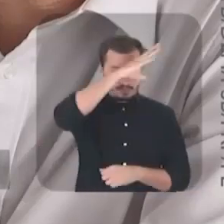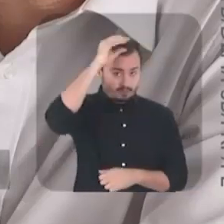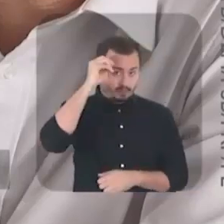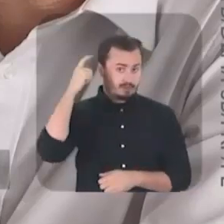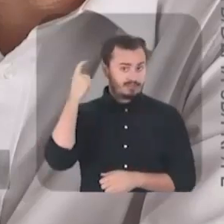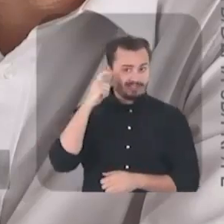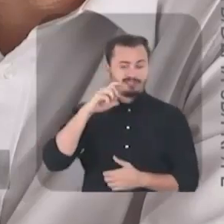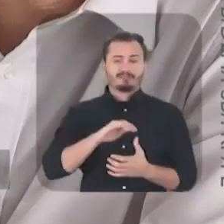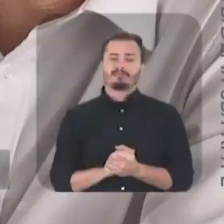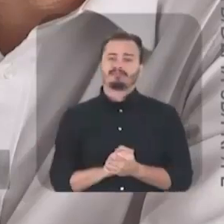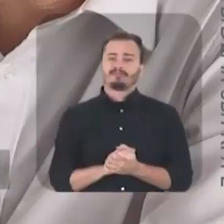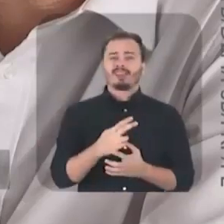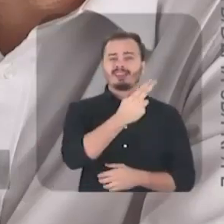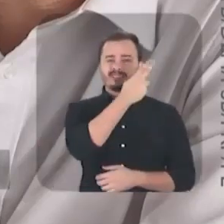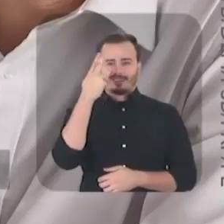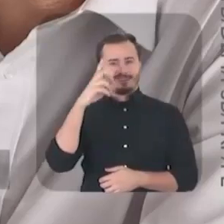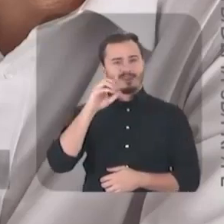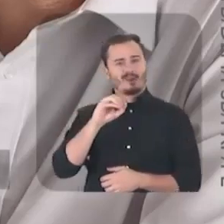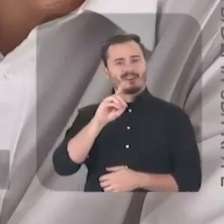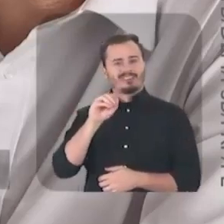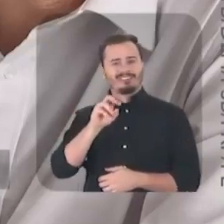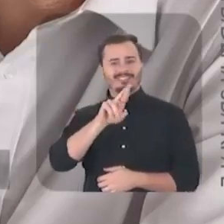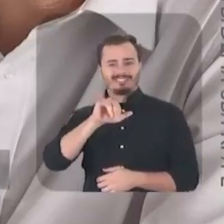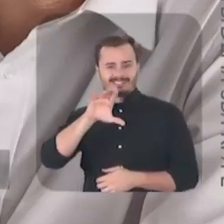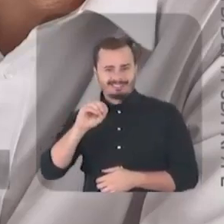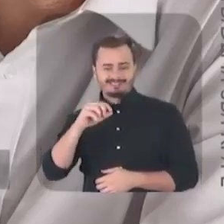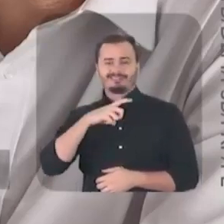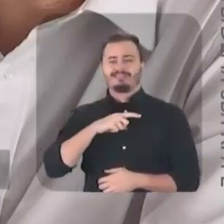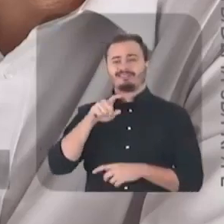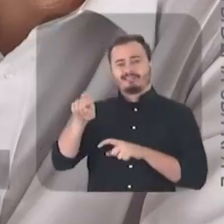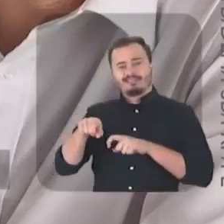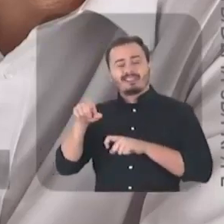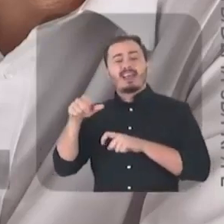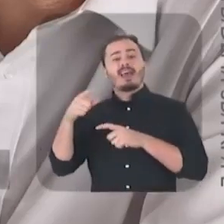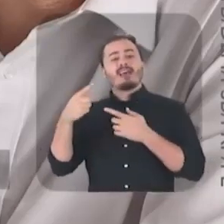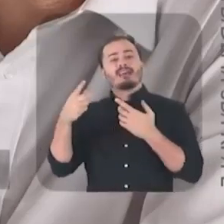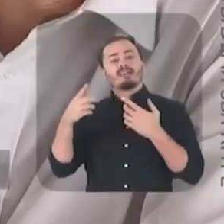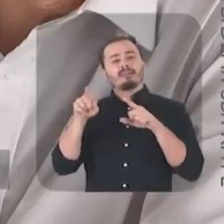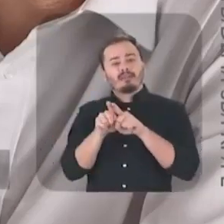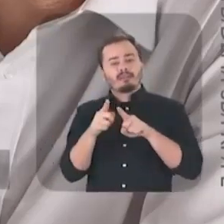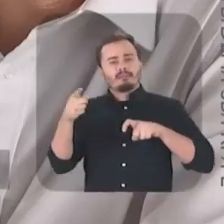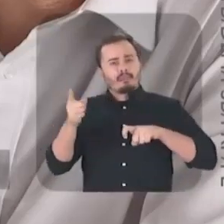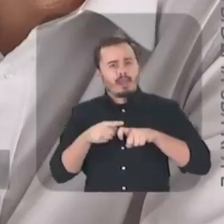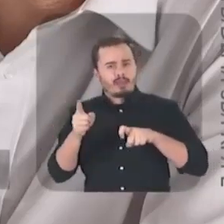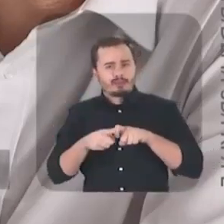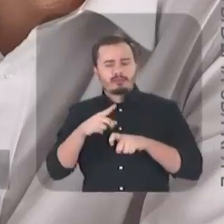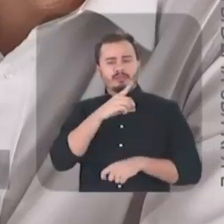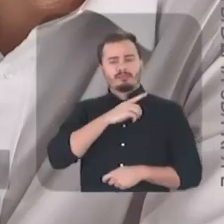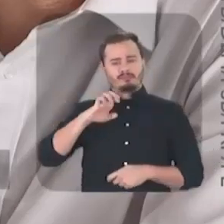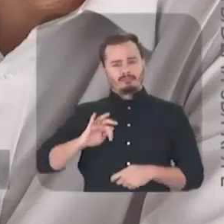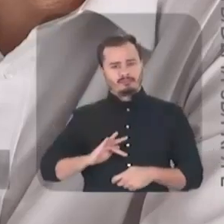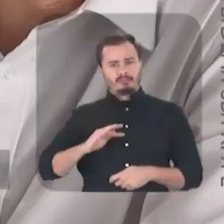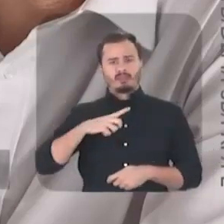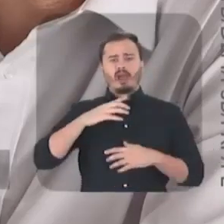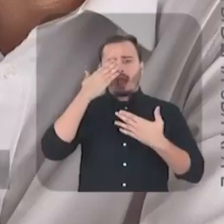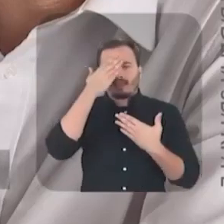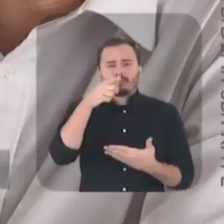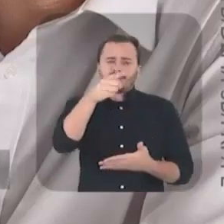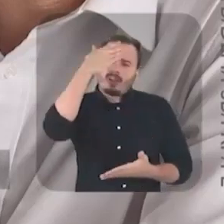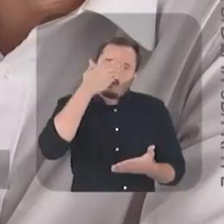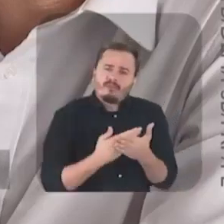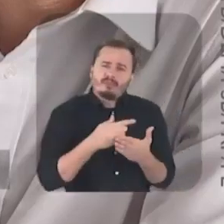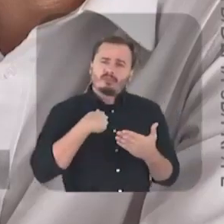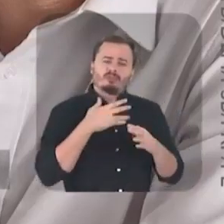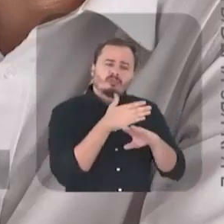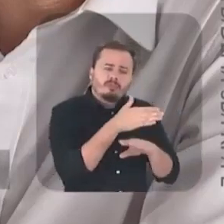4000. Vou com Camilo e Cid. Sou Dorico, sertanejo, médico e deputado federal. Agradeço a sua confiança no nosso